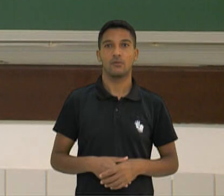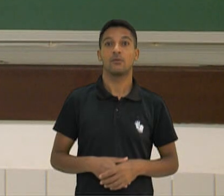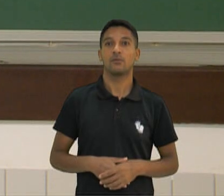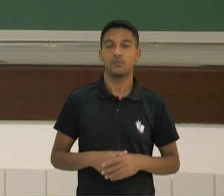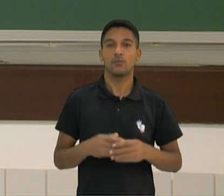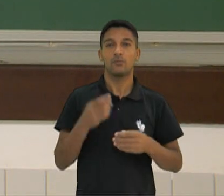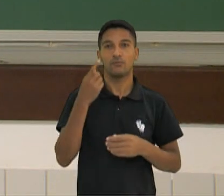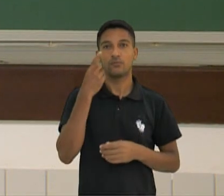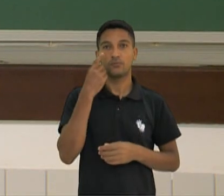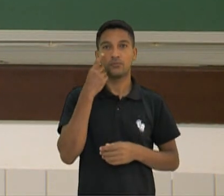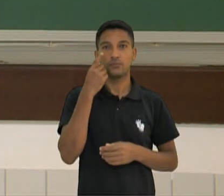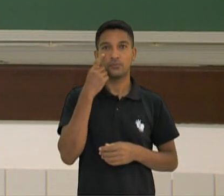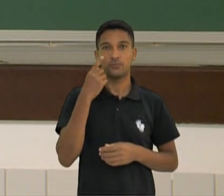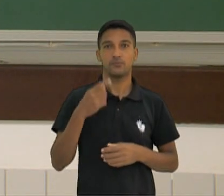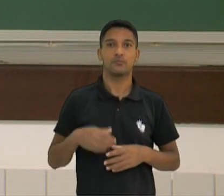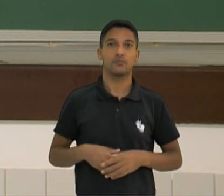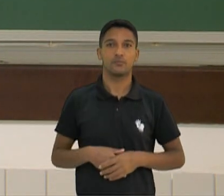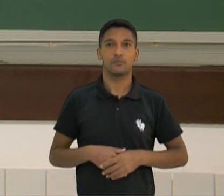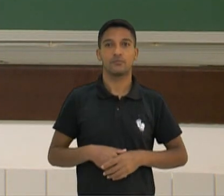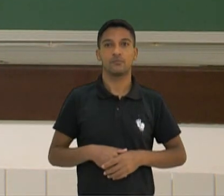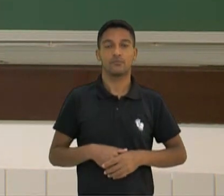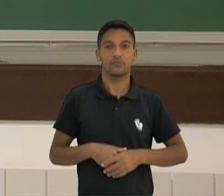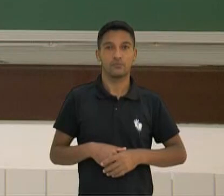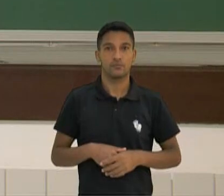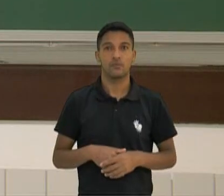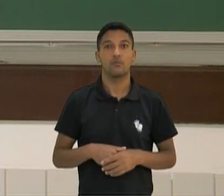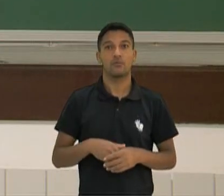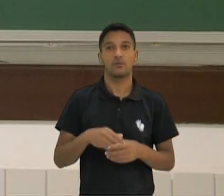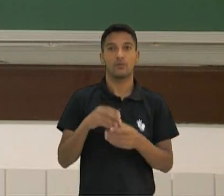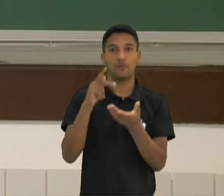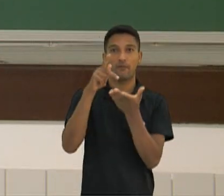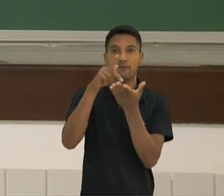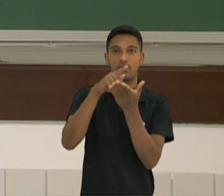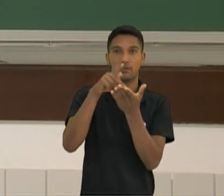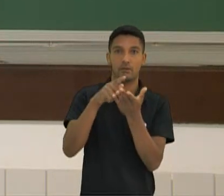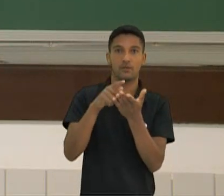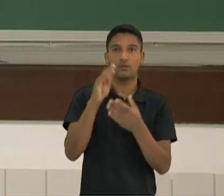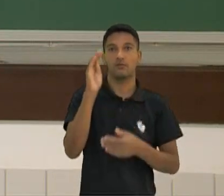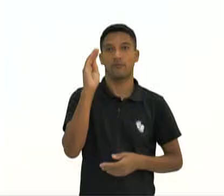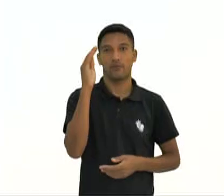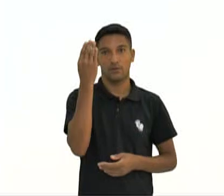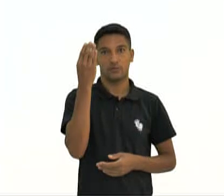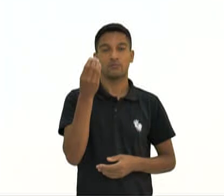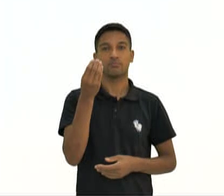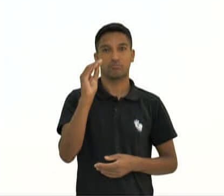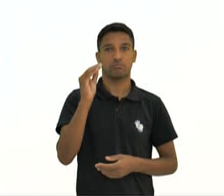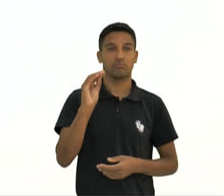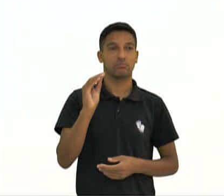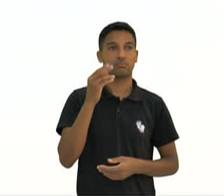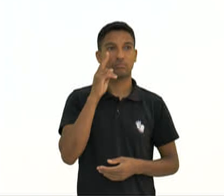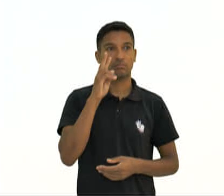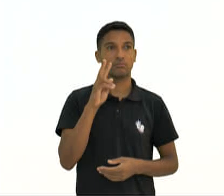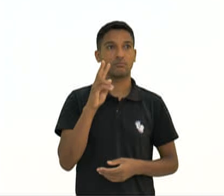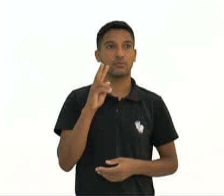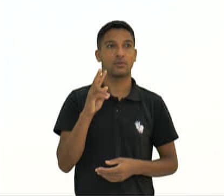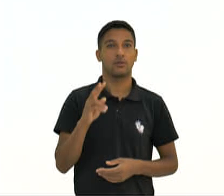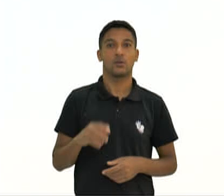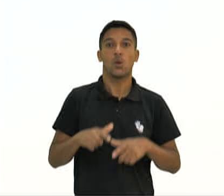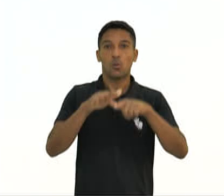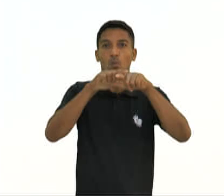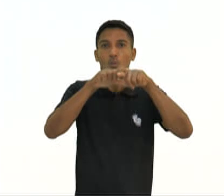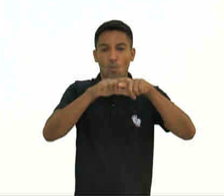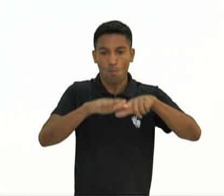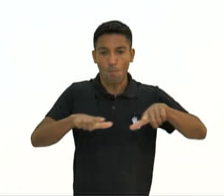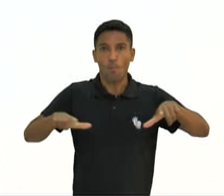Então vamos lá, pessoal, vamos efetivamente colocar verdadeiro ou falso nas alternativas. Então vamos observar que a desertificação não